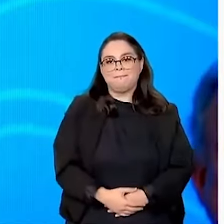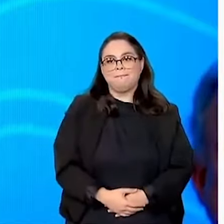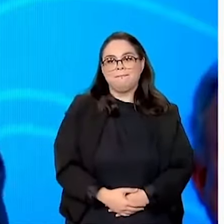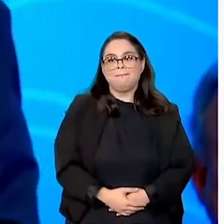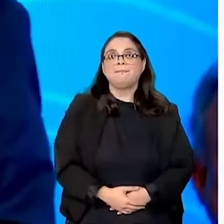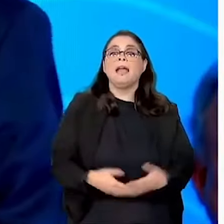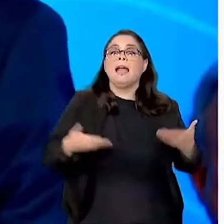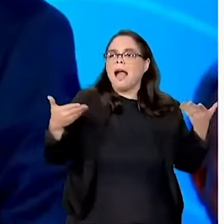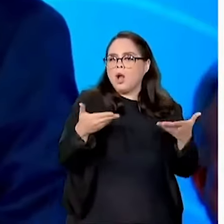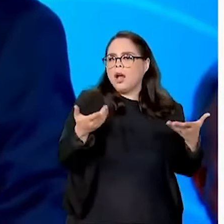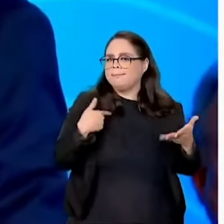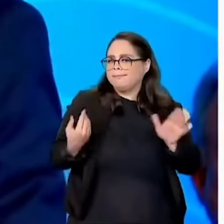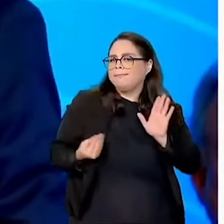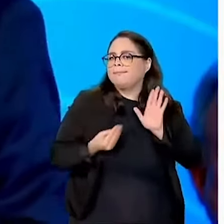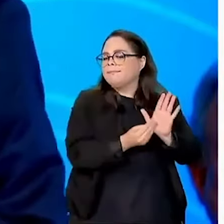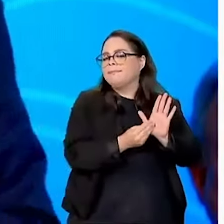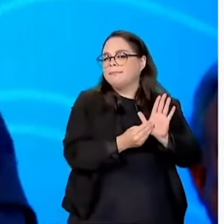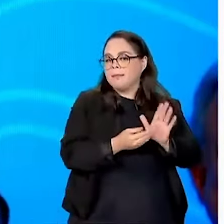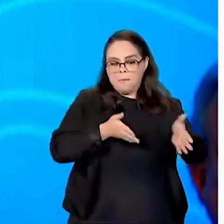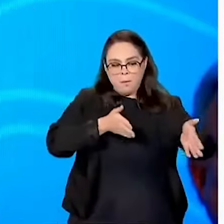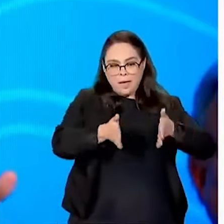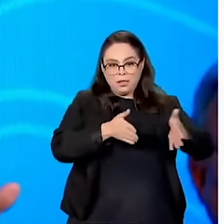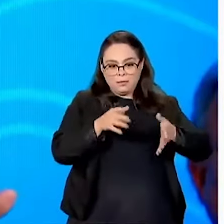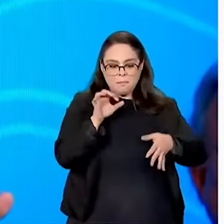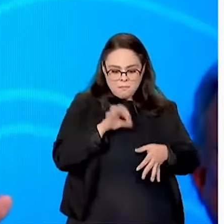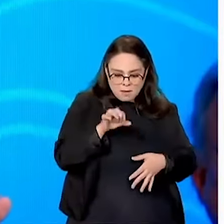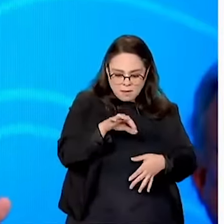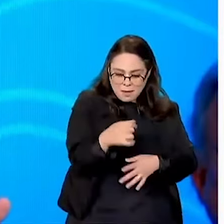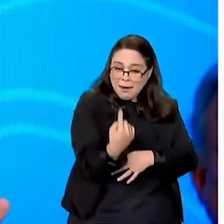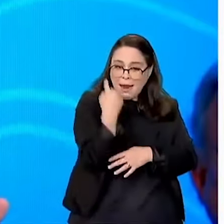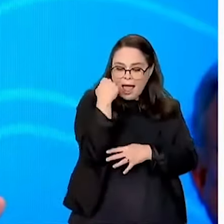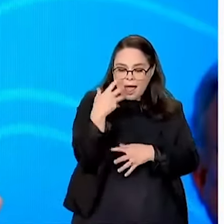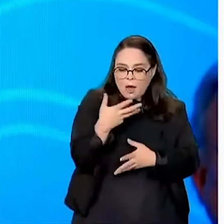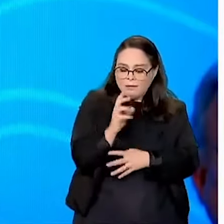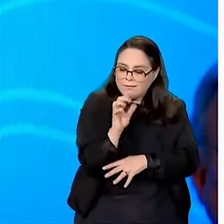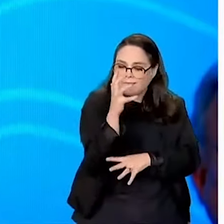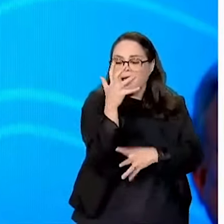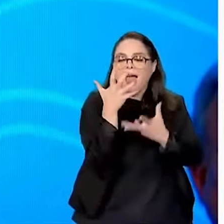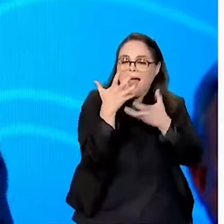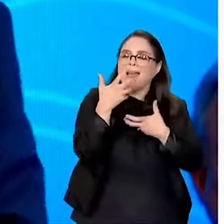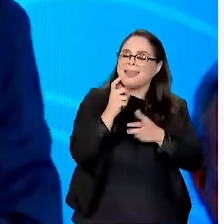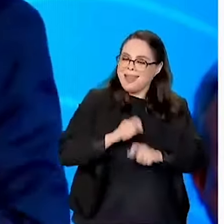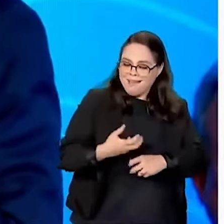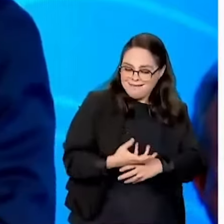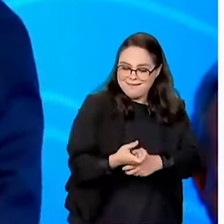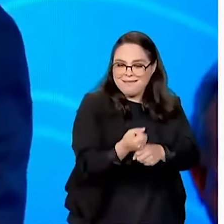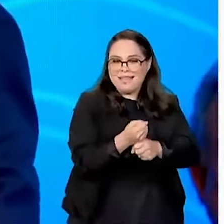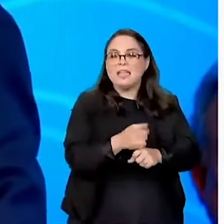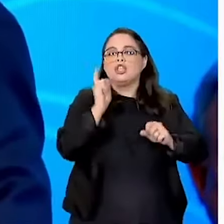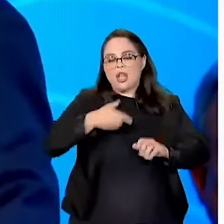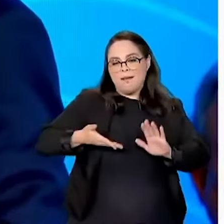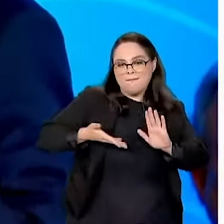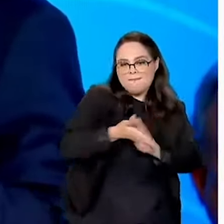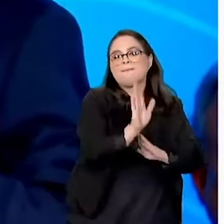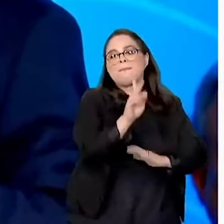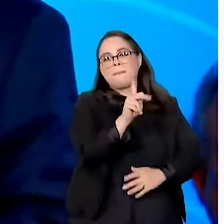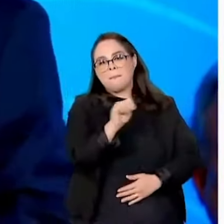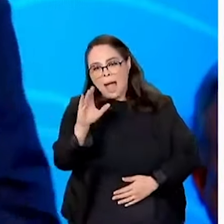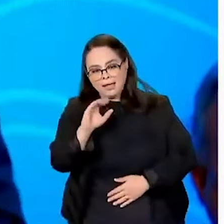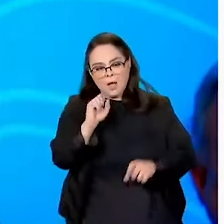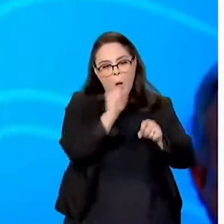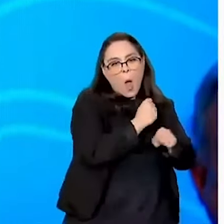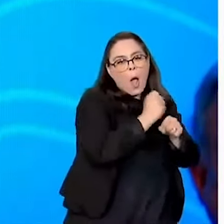E agora, nós estamos numa fase que é colher o que plantamos. Ou seja, já foi lançado o PAC, as obras